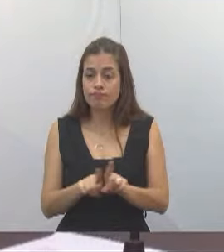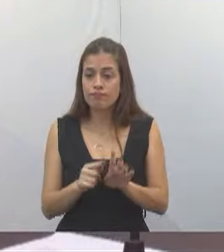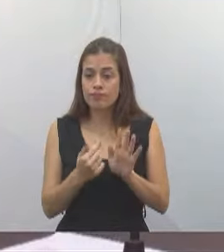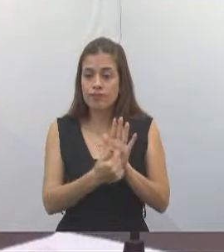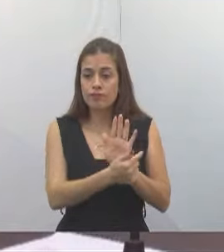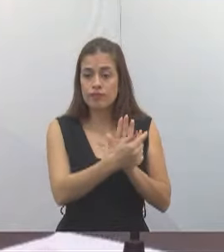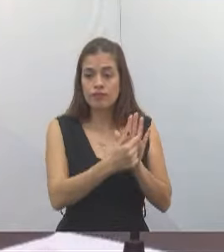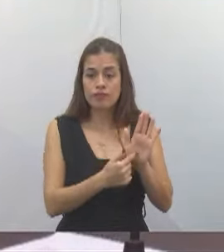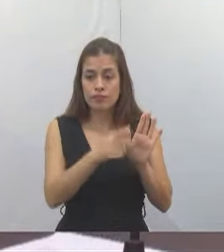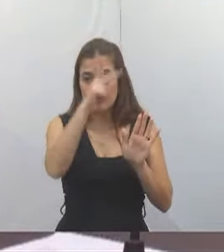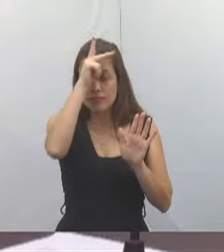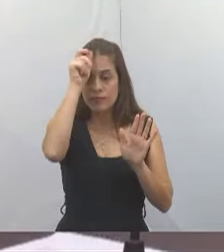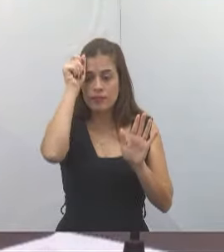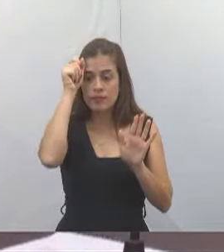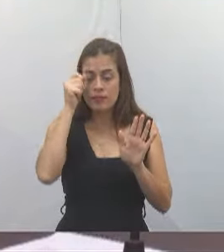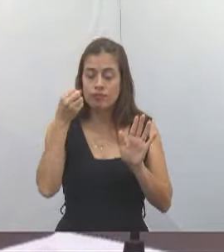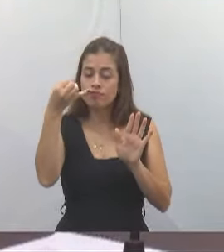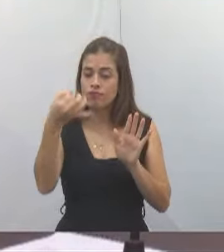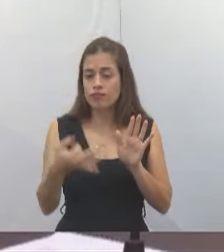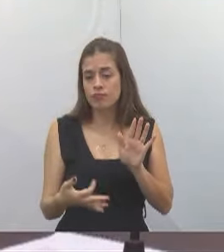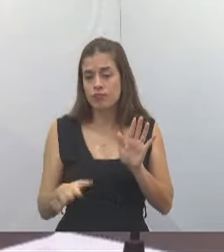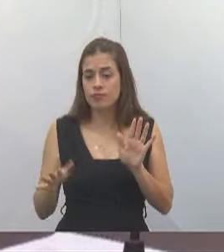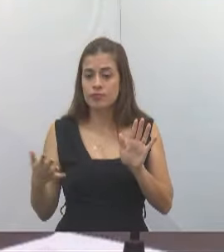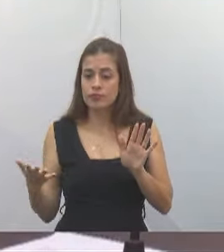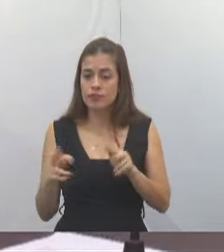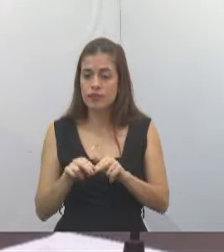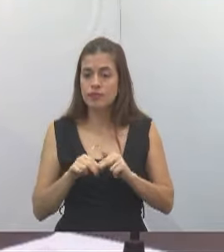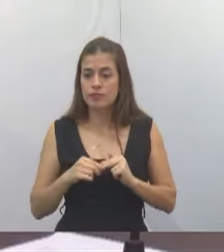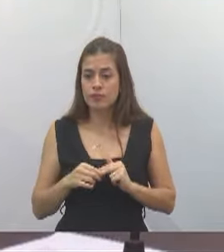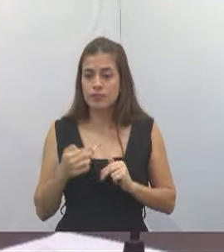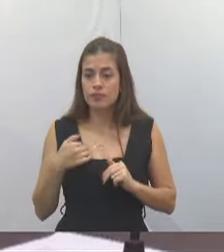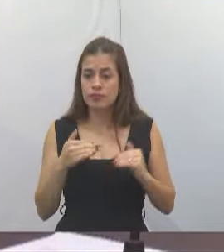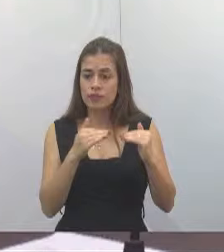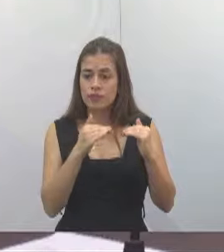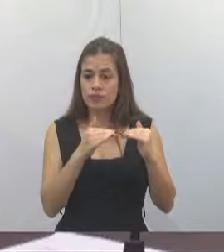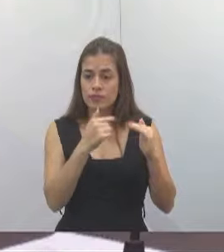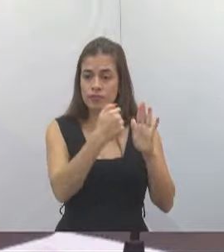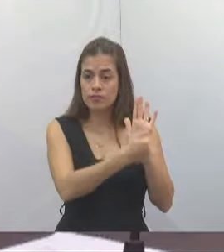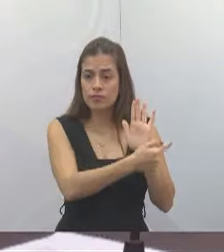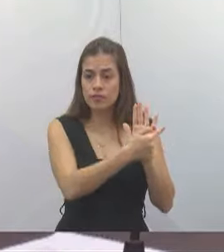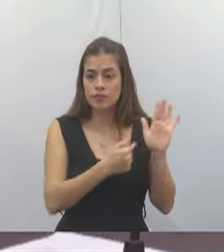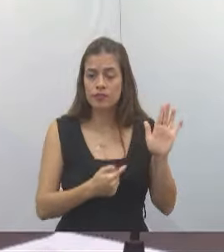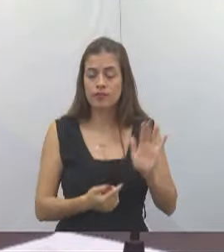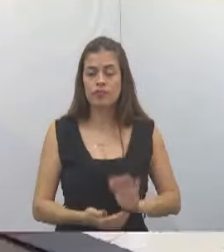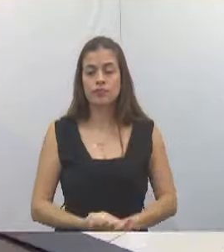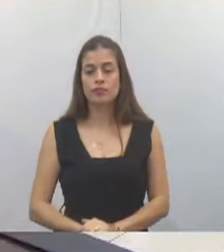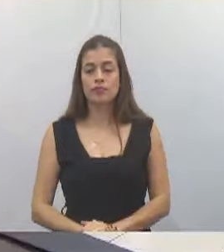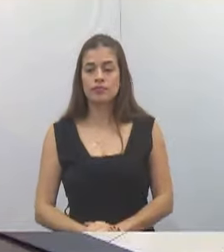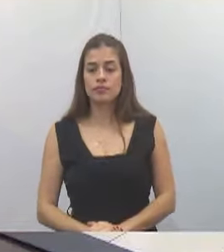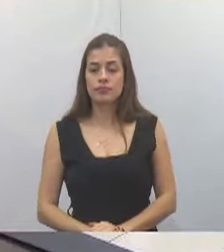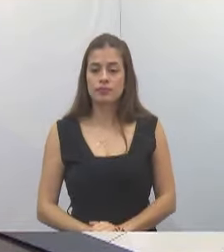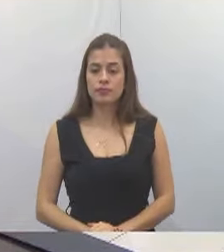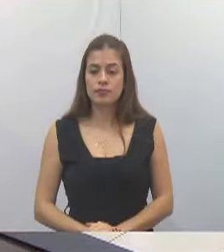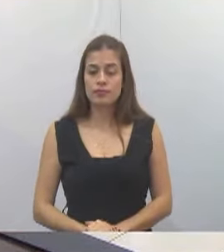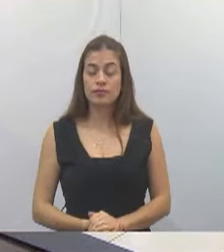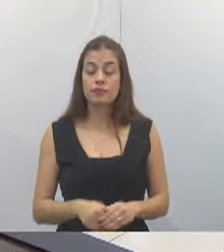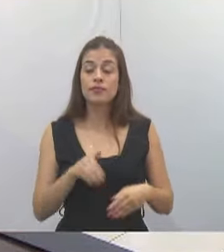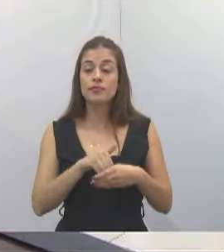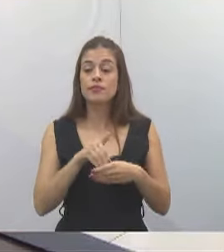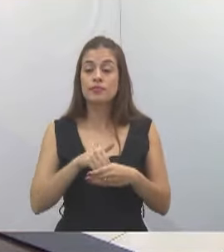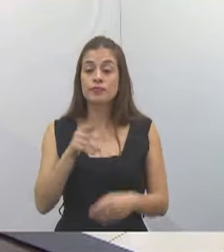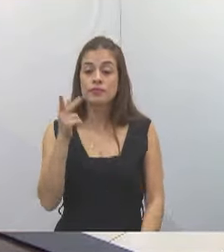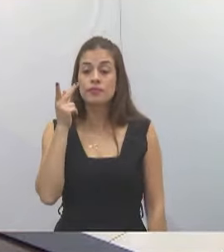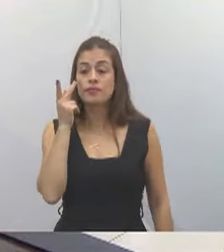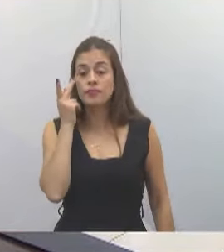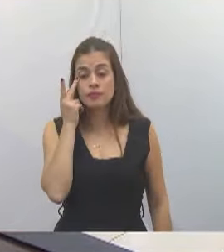veto do prefeito, que ele faz as suas justificações. Então, por isso, eu serei favorável ao veto. Como vota o vereador